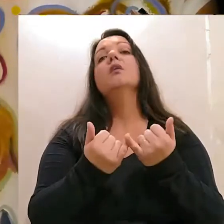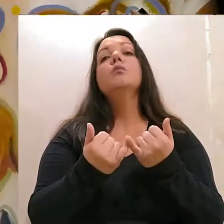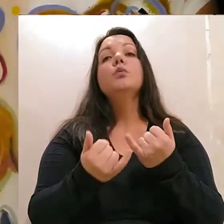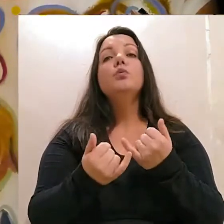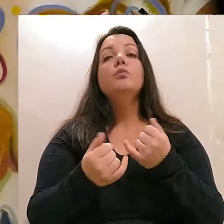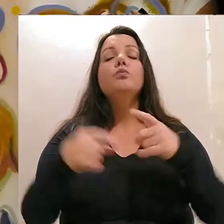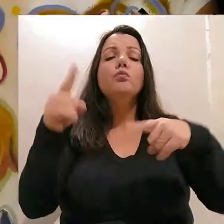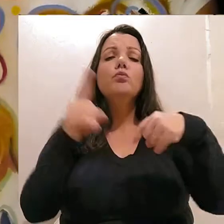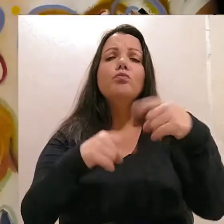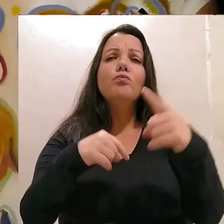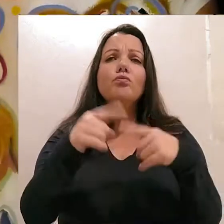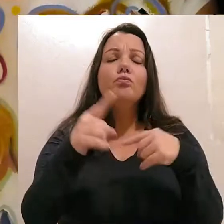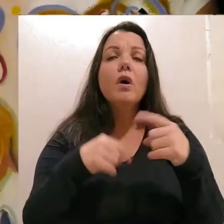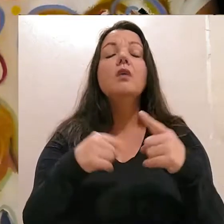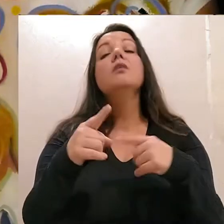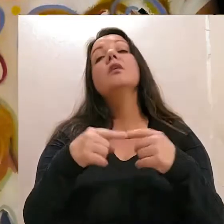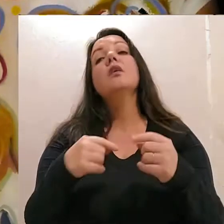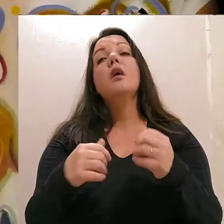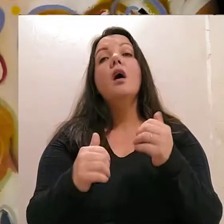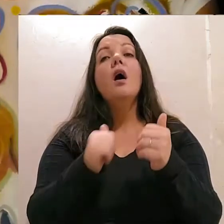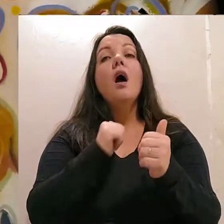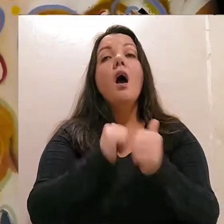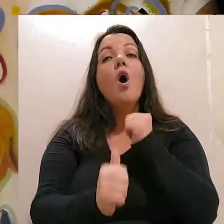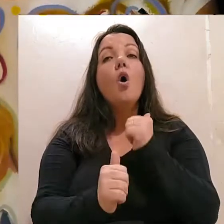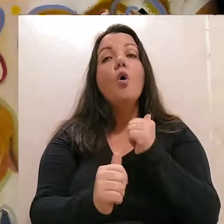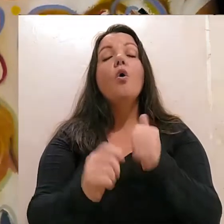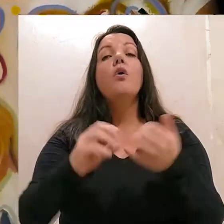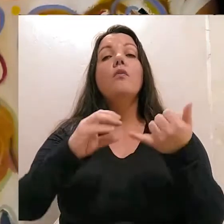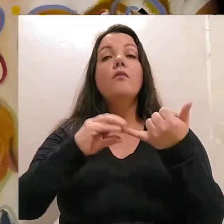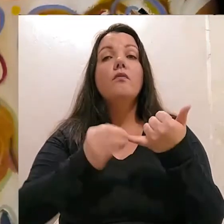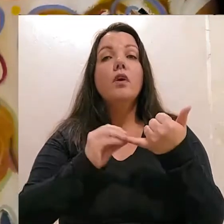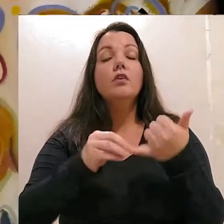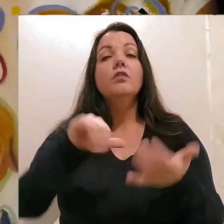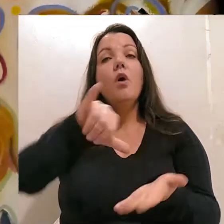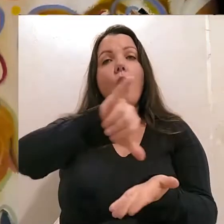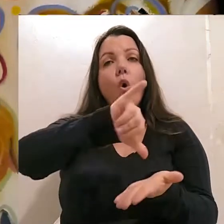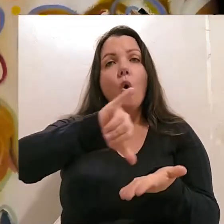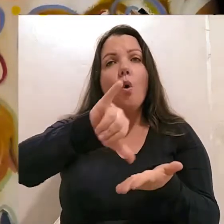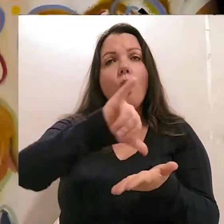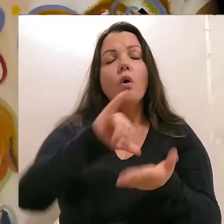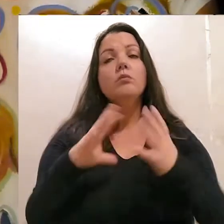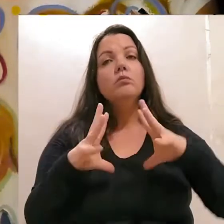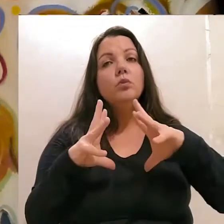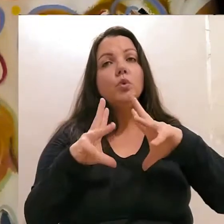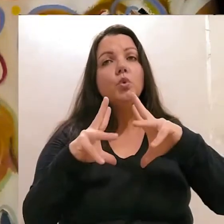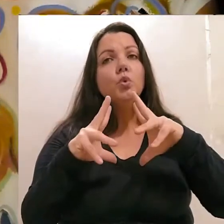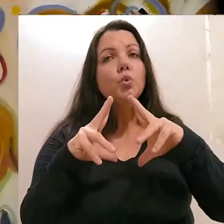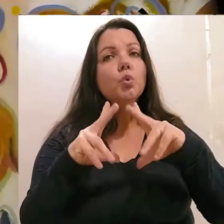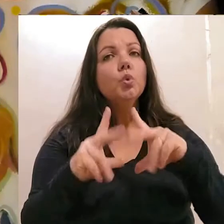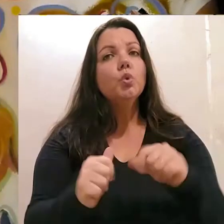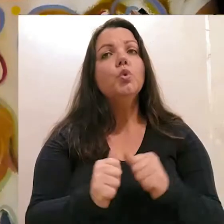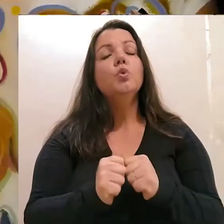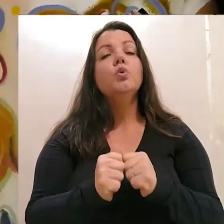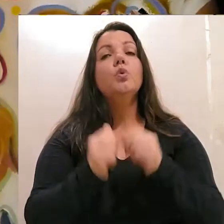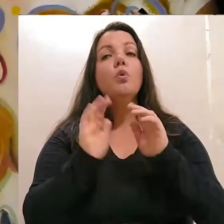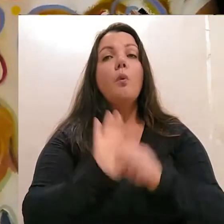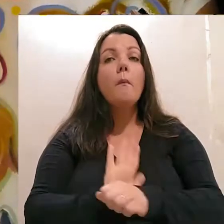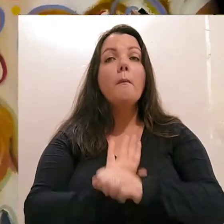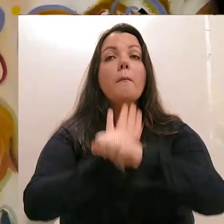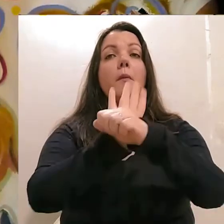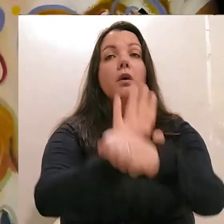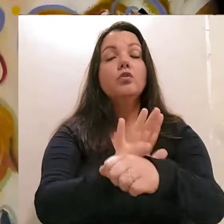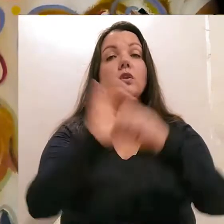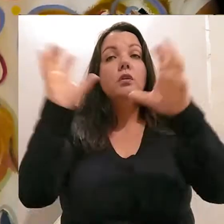dinheiro recebe mantimentos arroz feijão óleo é tudo isso para